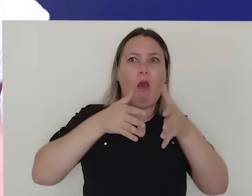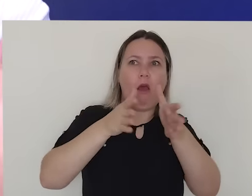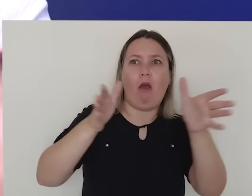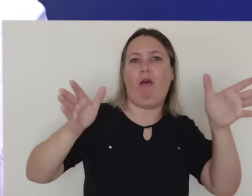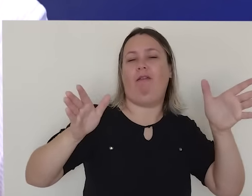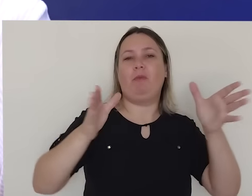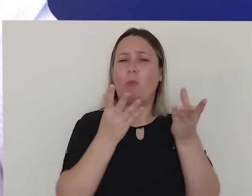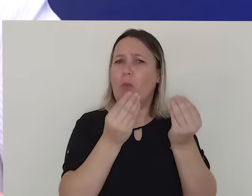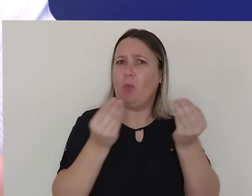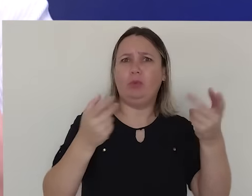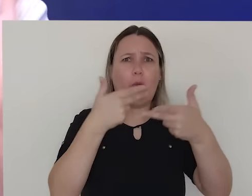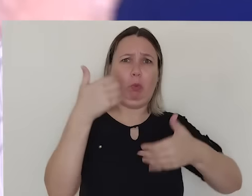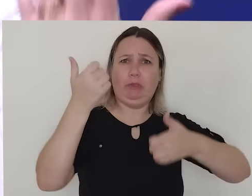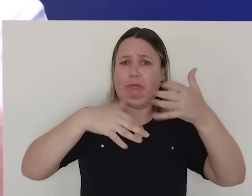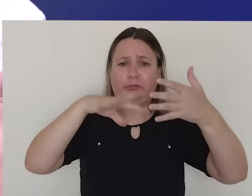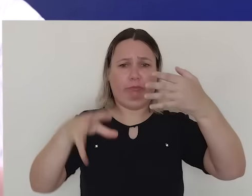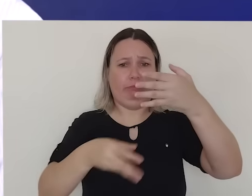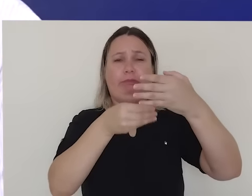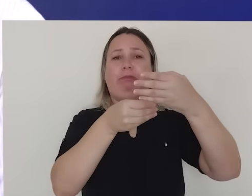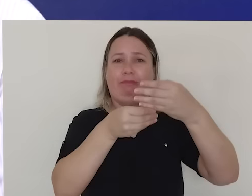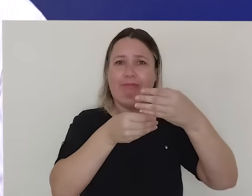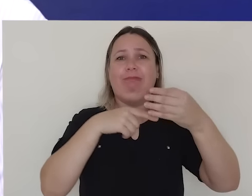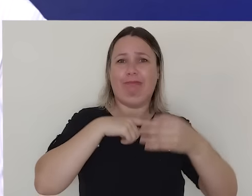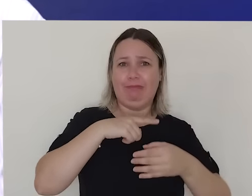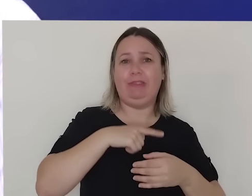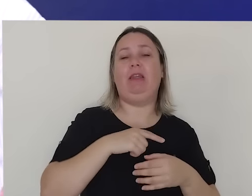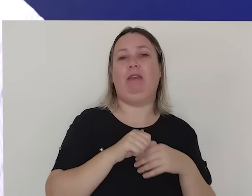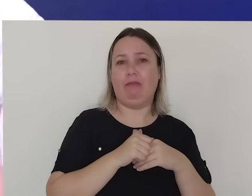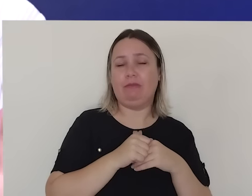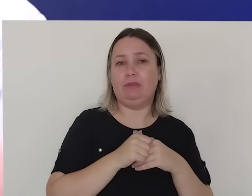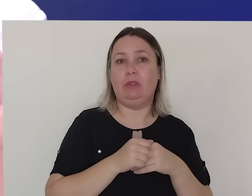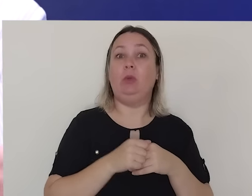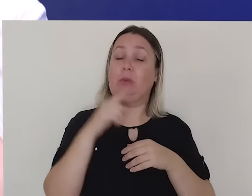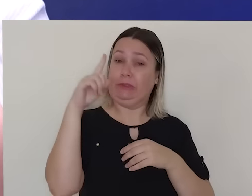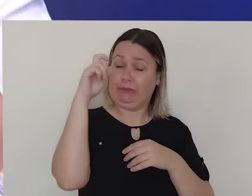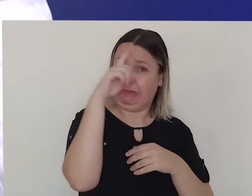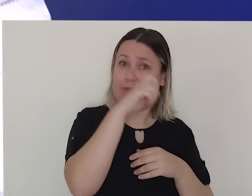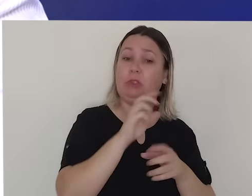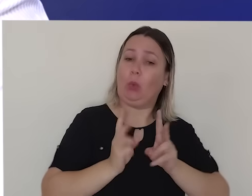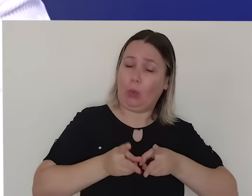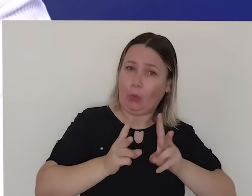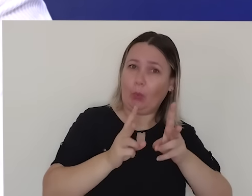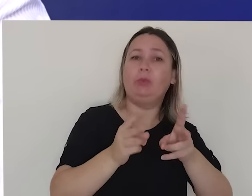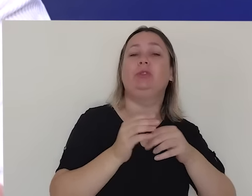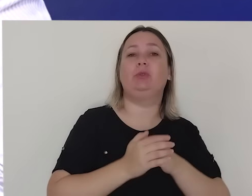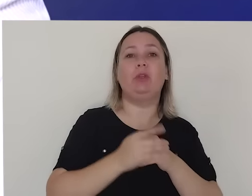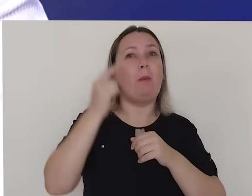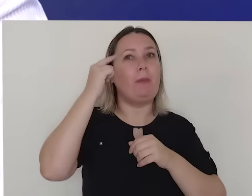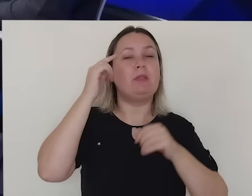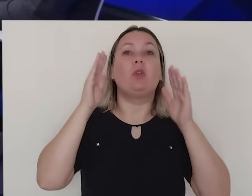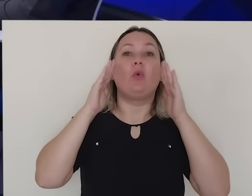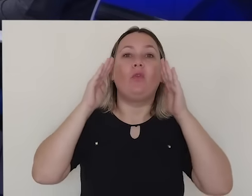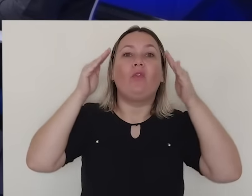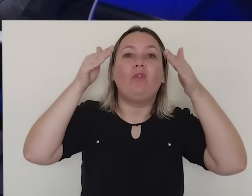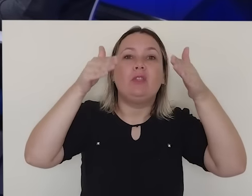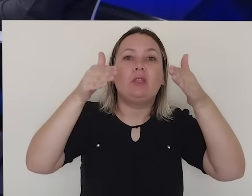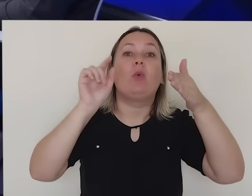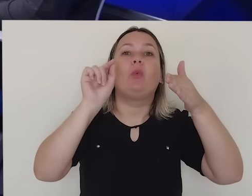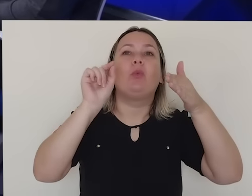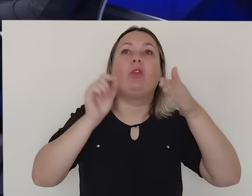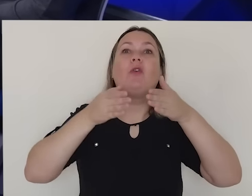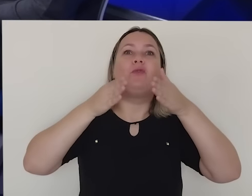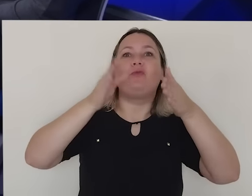esforços todos os recursos para tratar todos os pratinhos como a gente fala então realmente a gente vai trabalhando com visão de futuro né visão a longo prazo pra